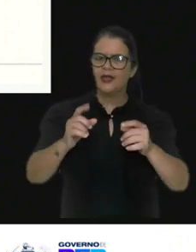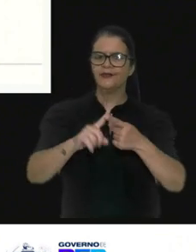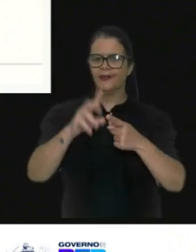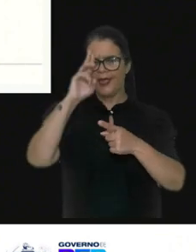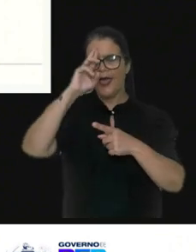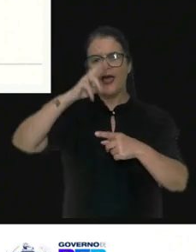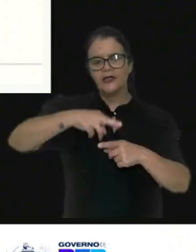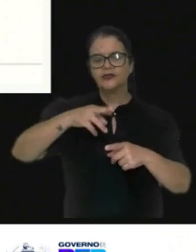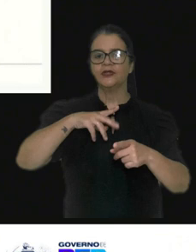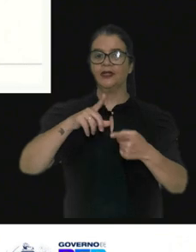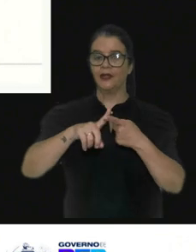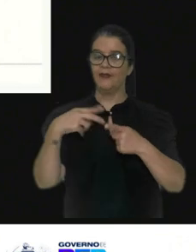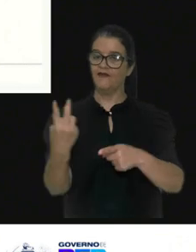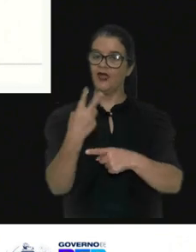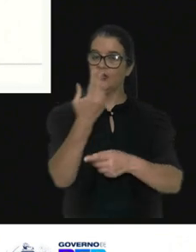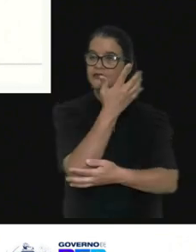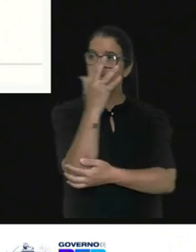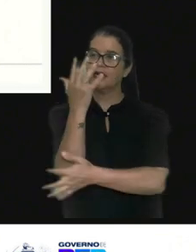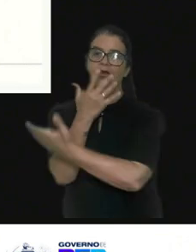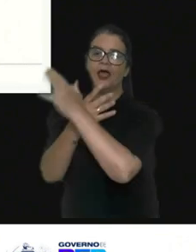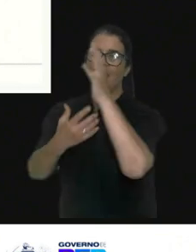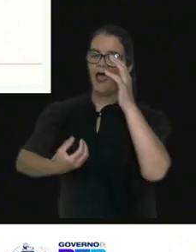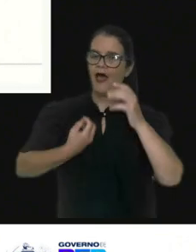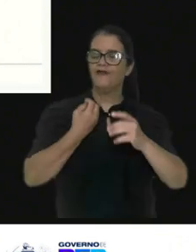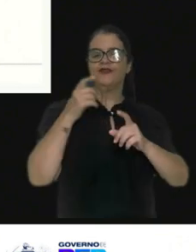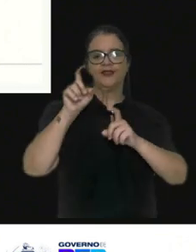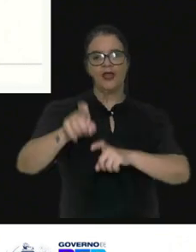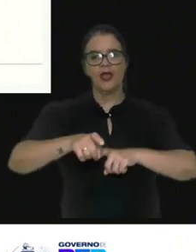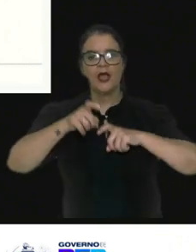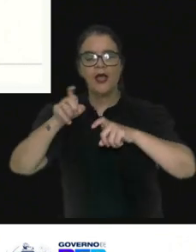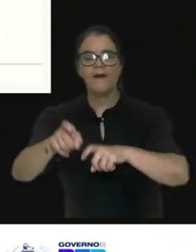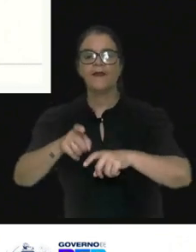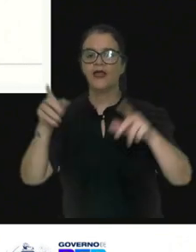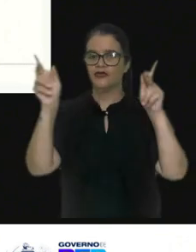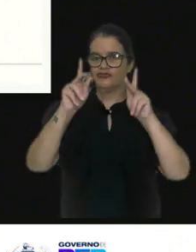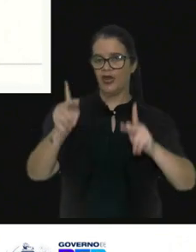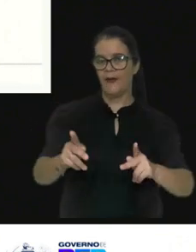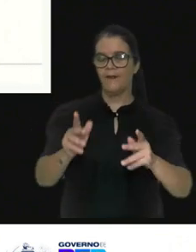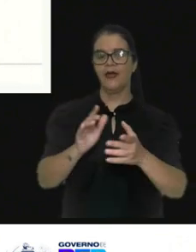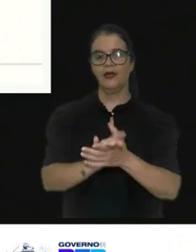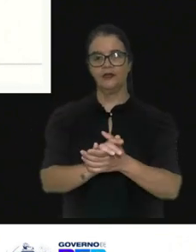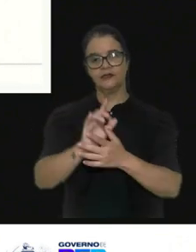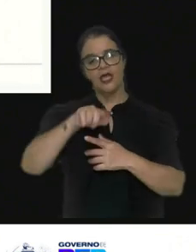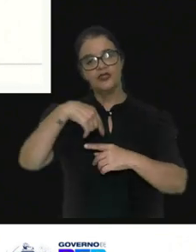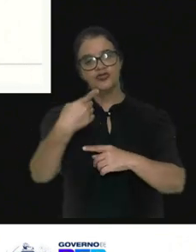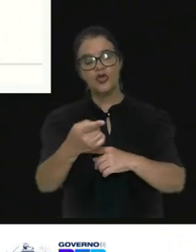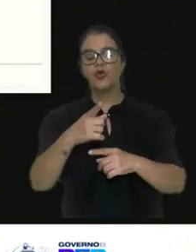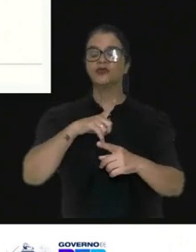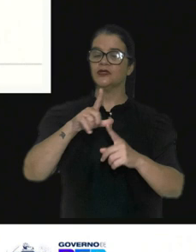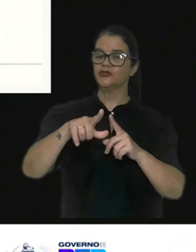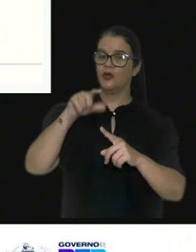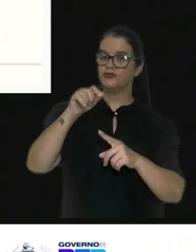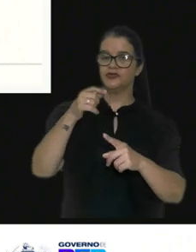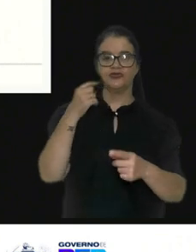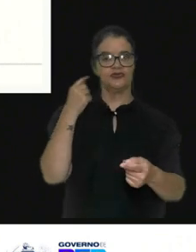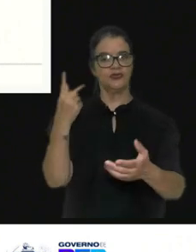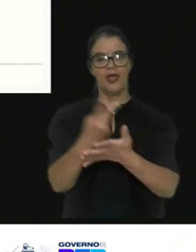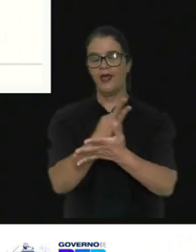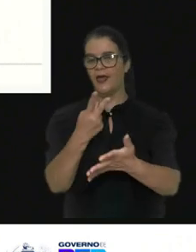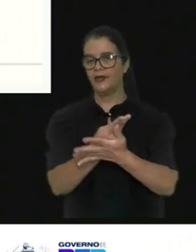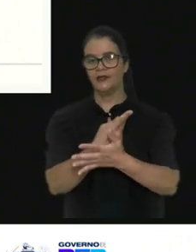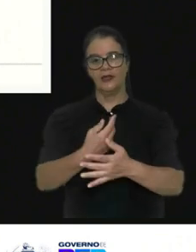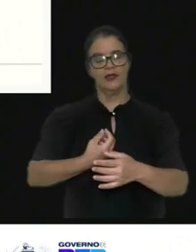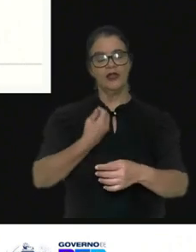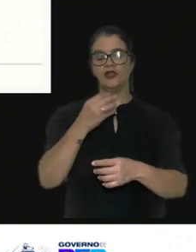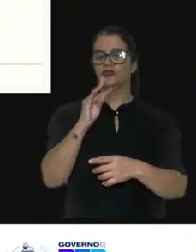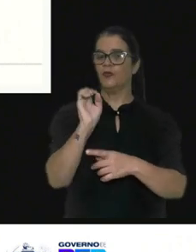valorizavam a natureza, a vida campestre e a paz. As outras opções existem corretas. A vida urbana não era a base da